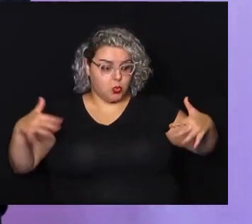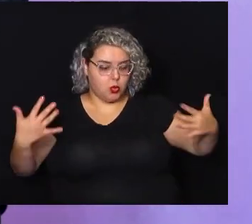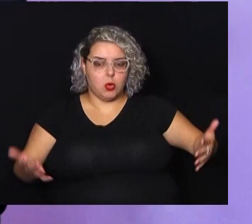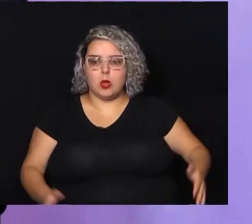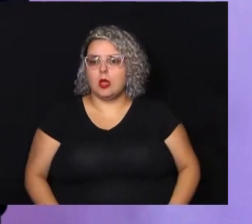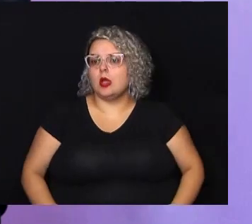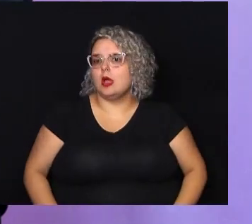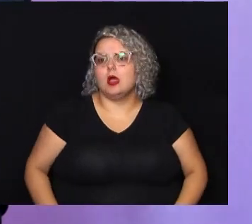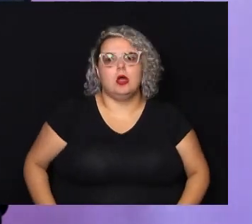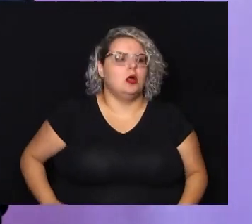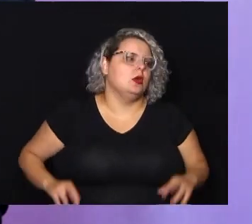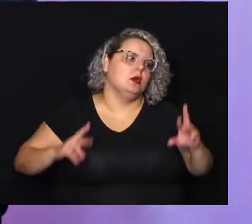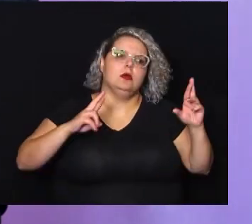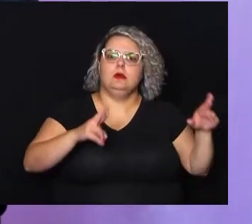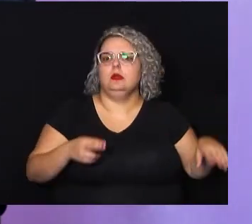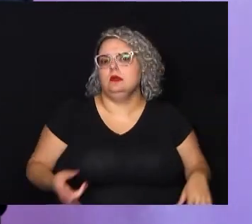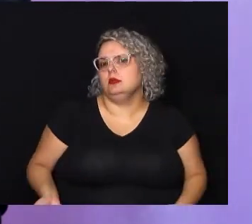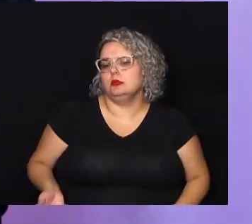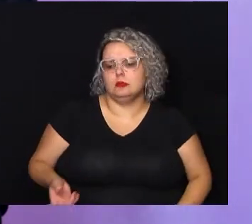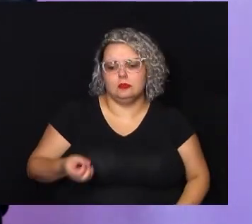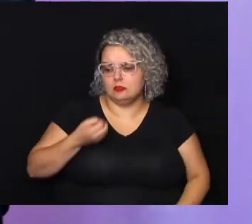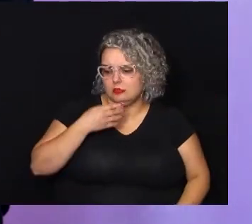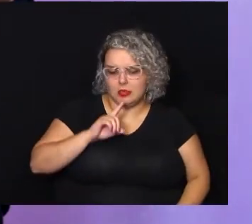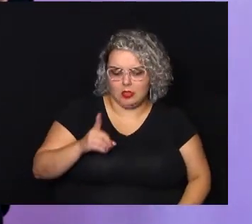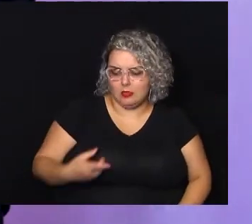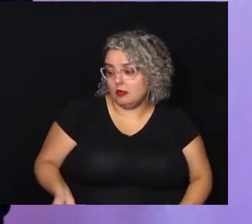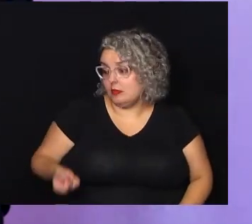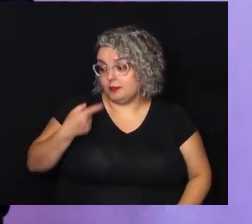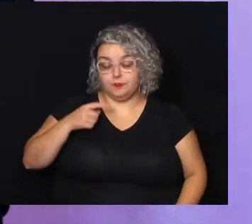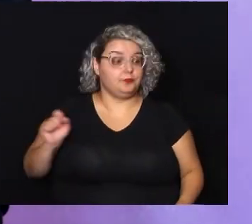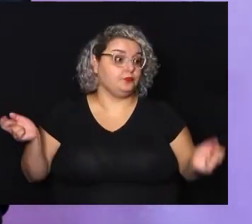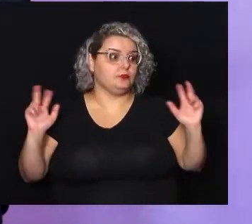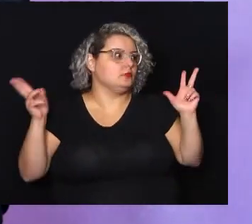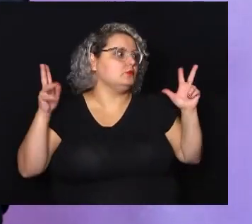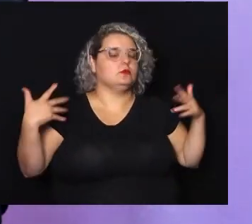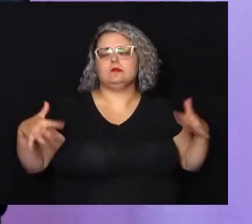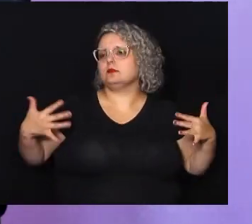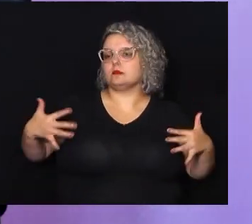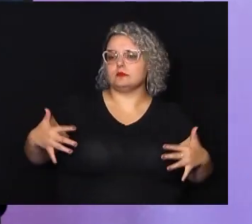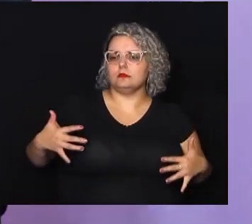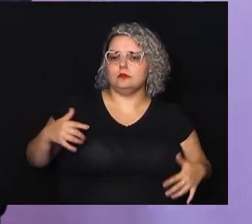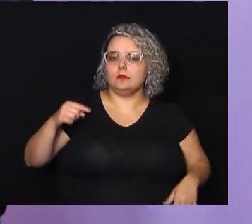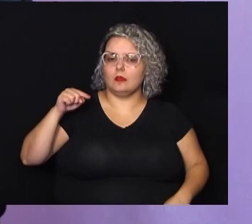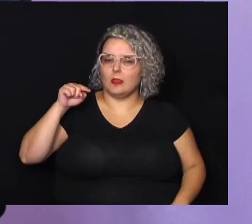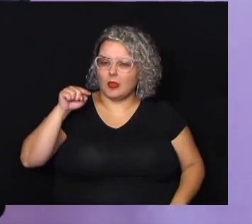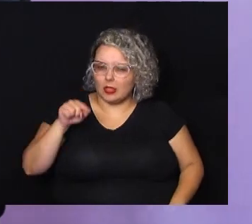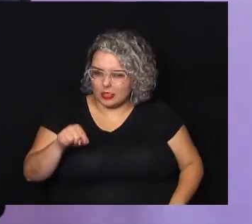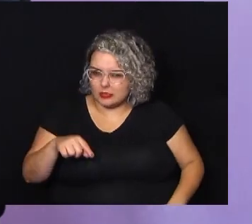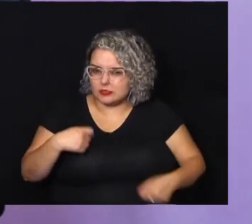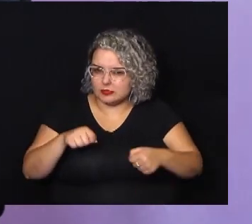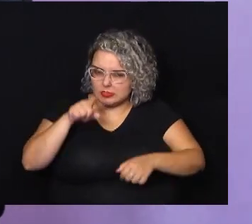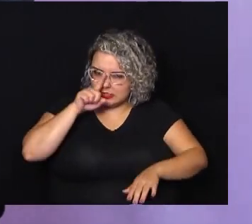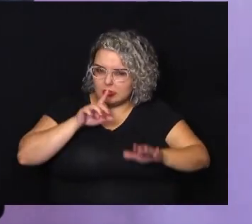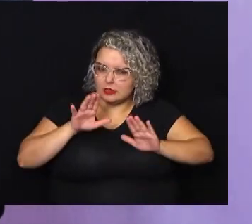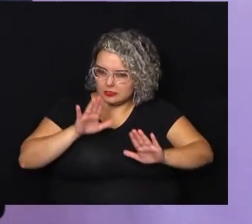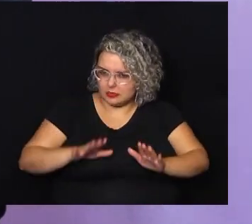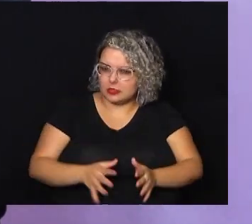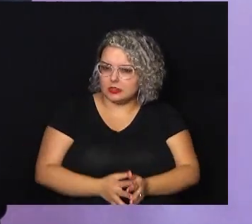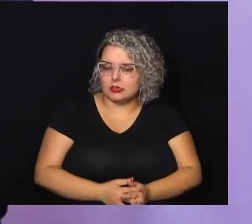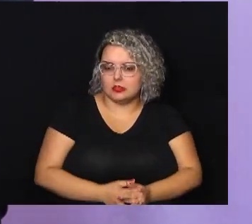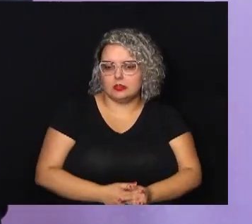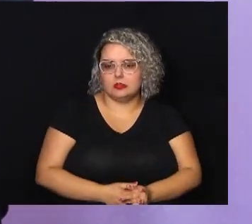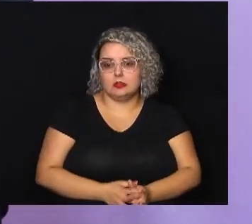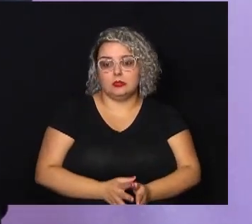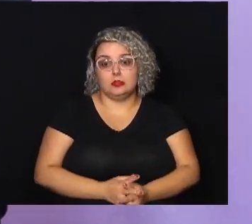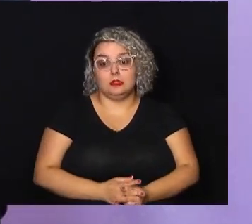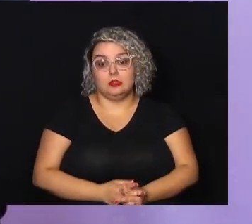a pessoa acelerada durante o dia, né? Ah, eu não dormi direito, eu vou ali, tomo um remédio, eu fico acordada, fico ligada.